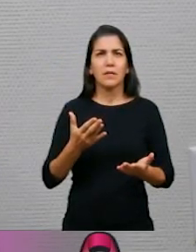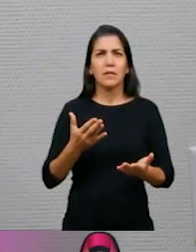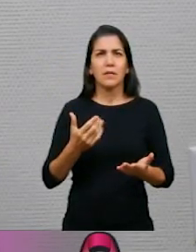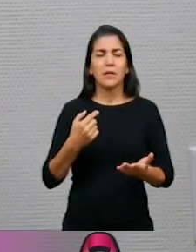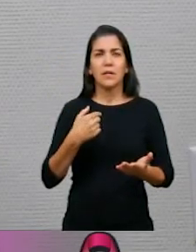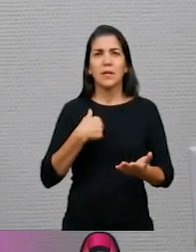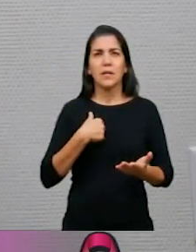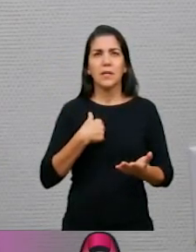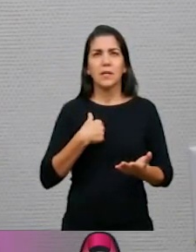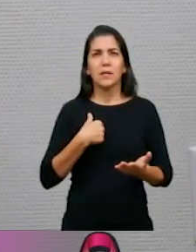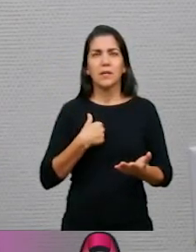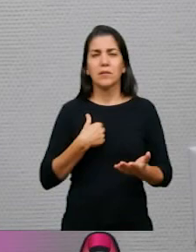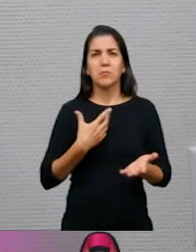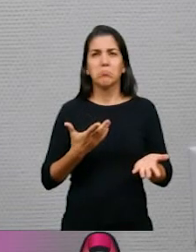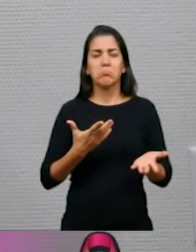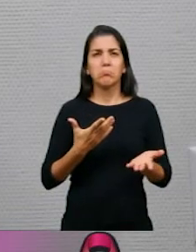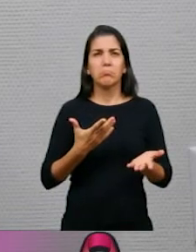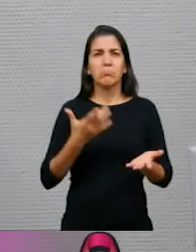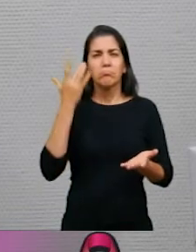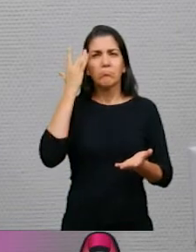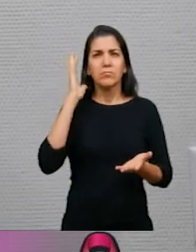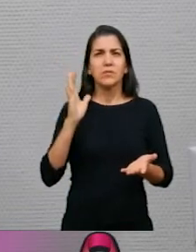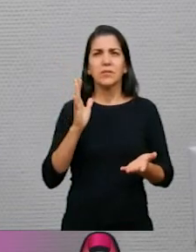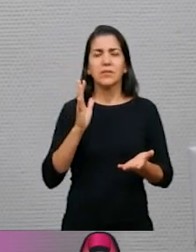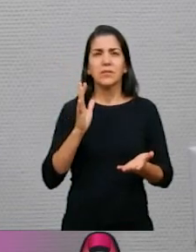tem de se explicar sua filosofia maluca aí.